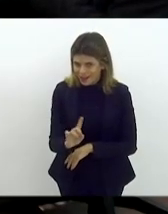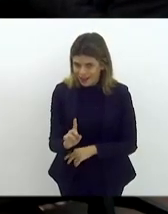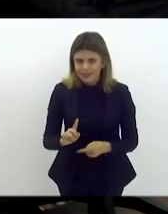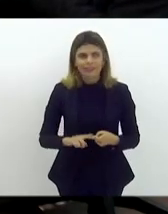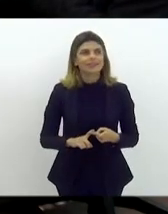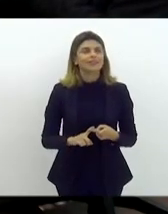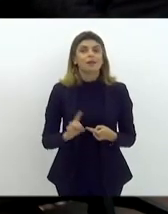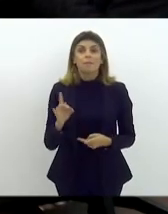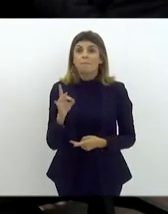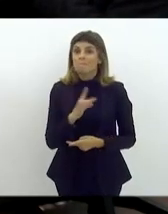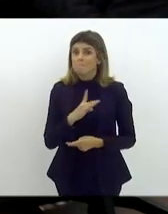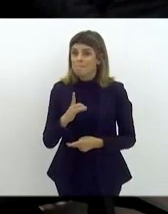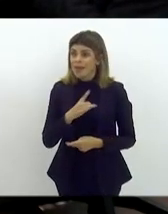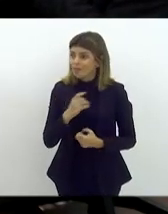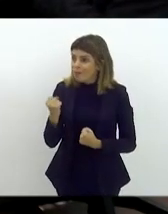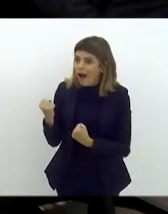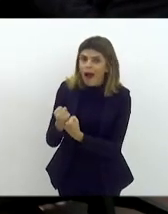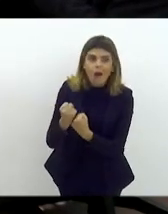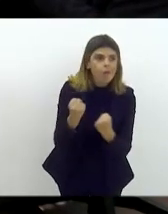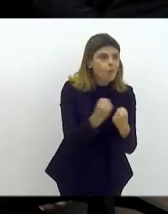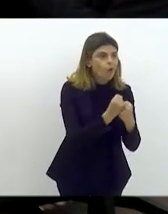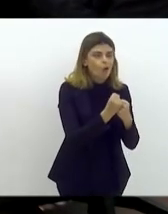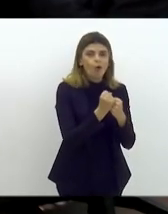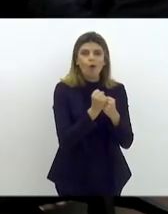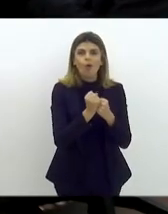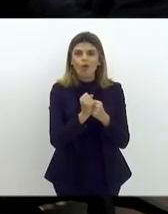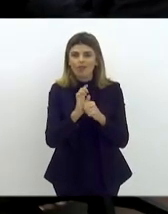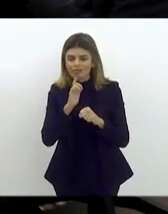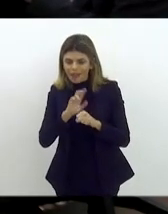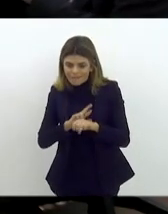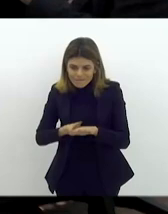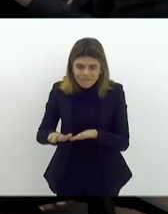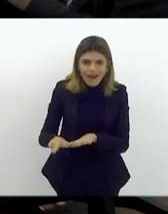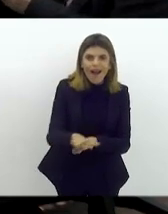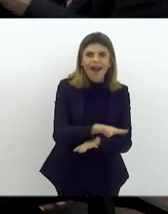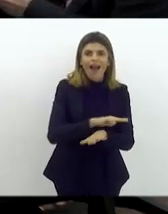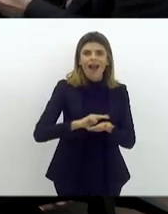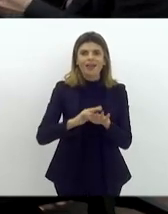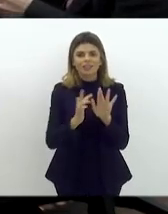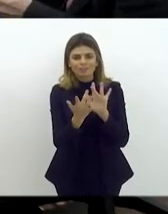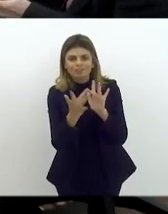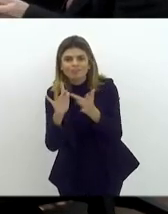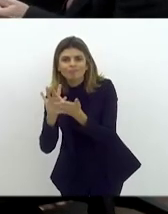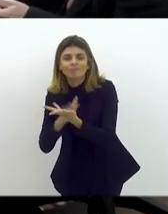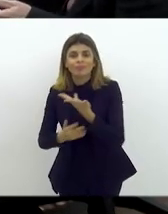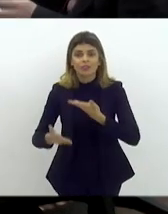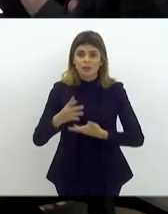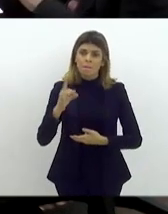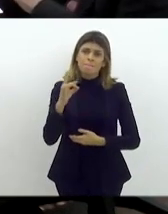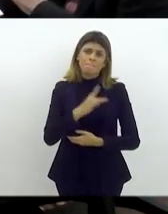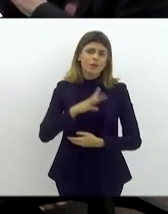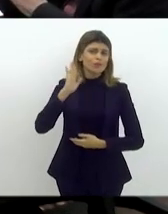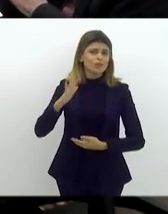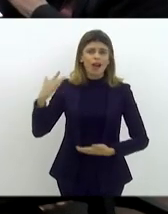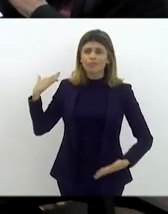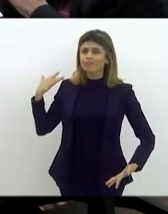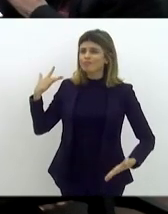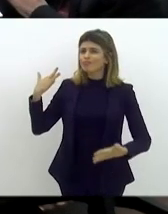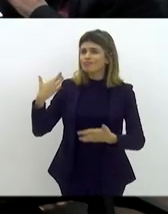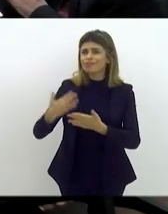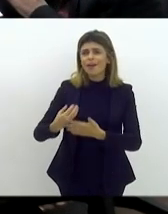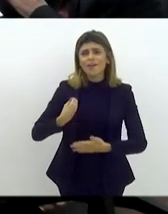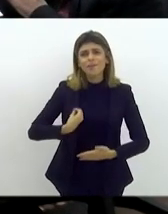naquele momento não havia eh como e uma série de questões de medo que já permeia a vida das mulheres